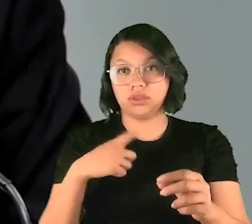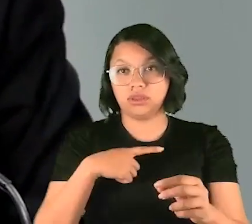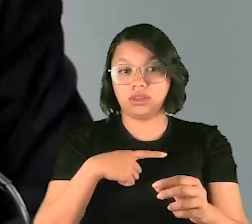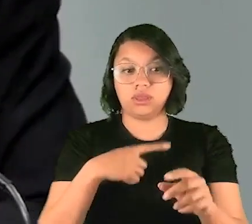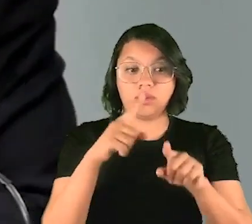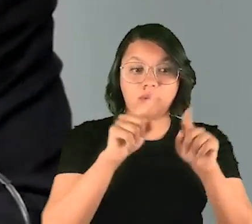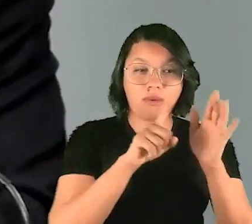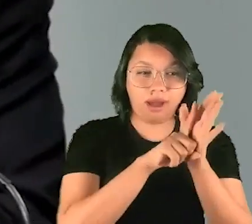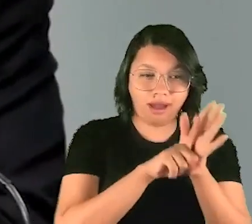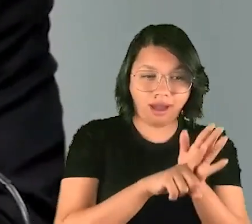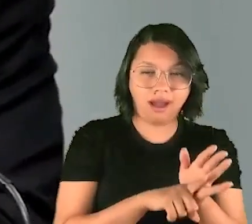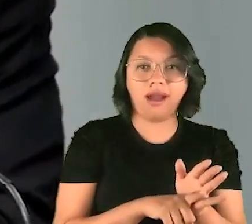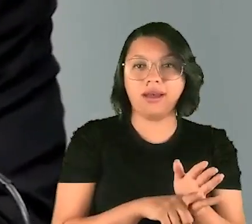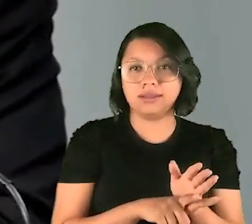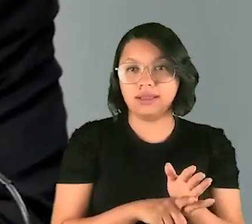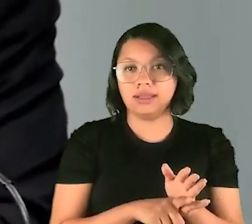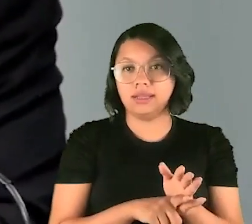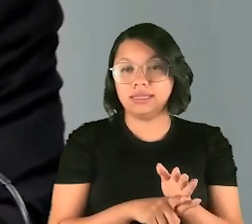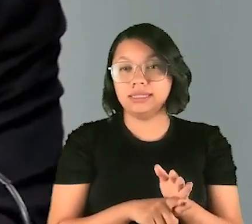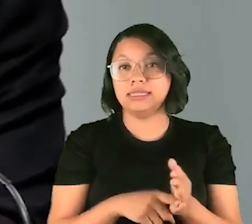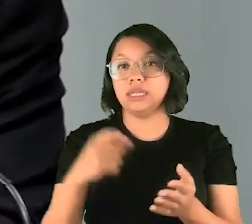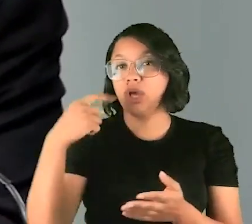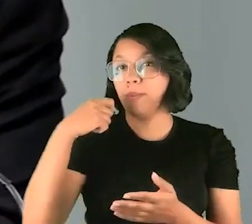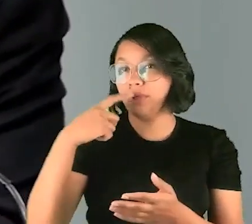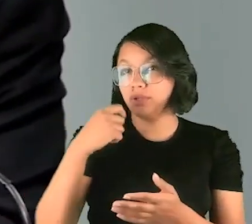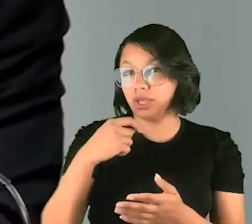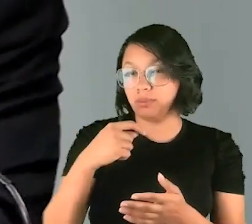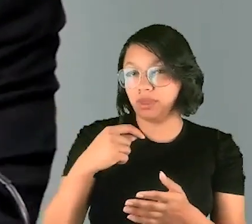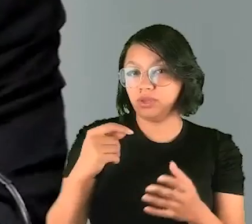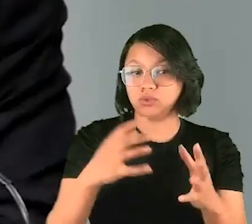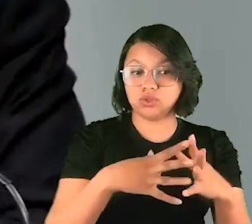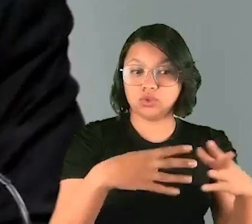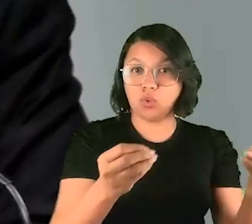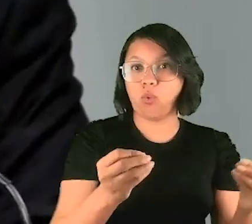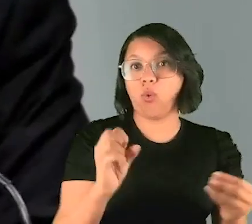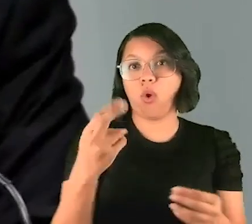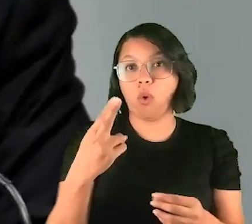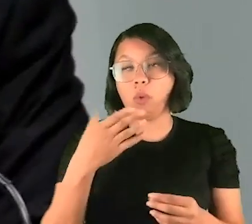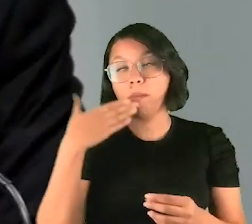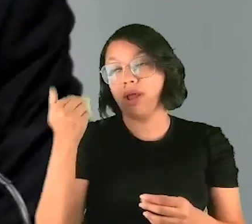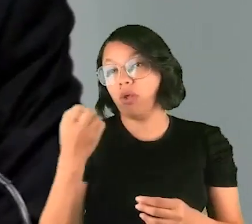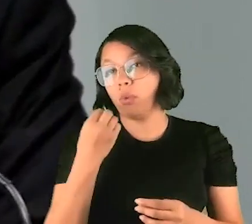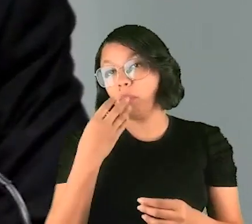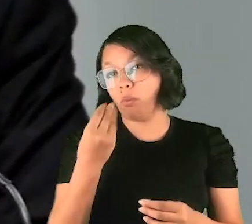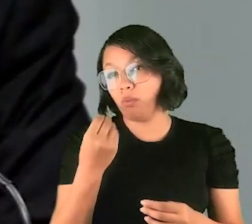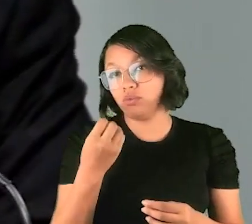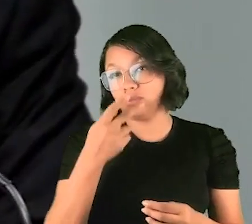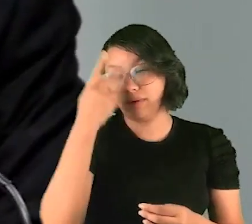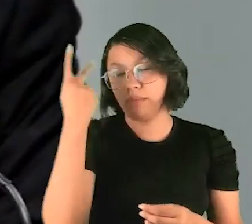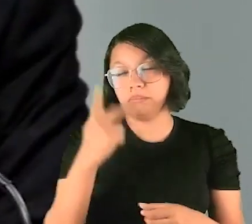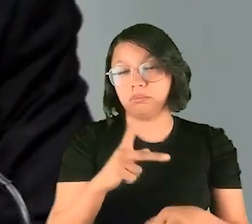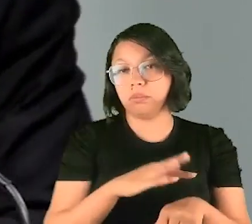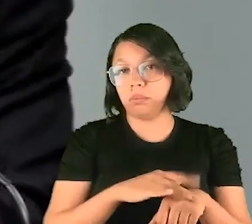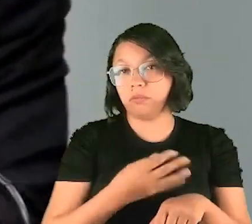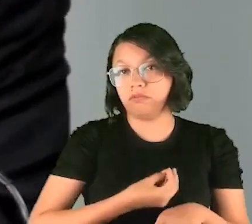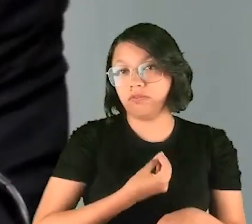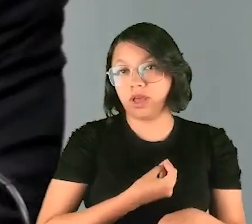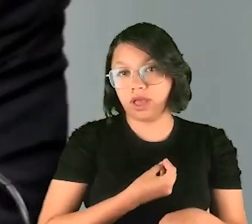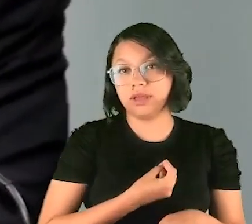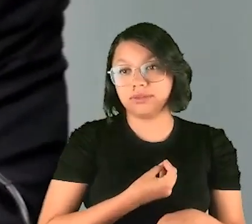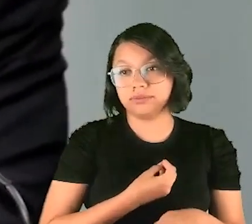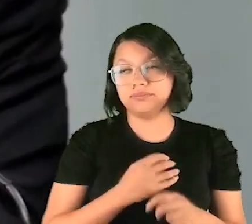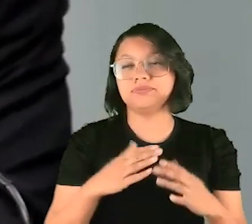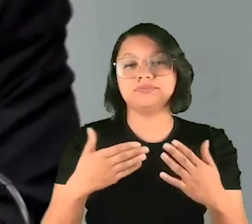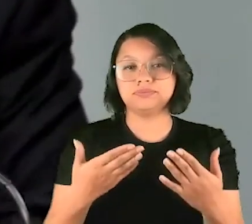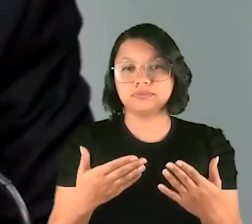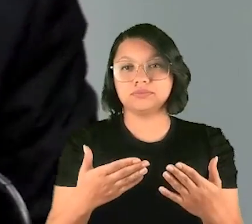importante ter um mecanismo de análise e medicações disruptivas teriam que ser aceleradas a sua incorporação, o doutor tem razão. Mas não é todas, esse é